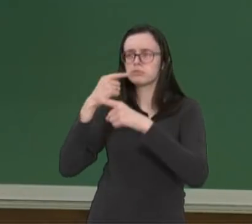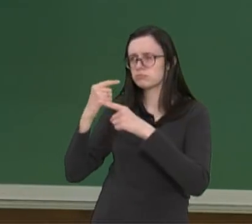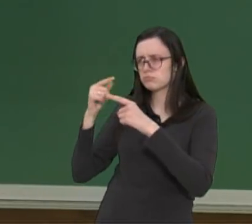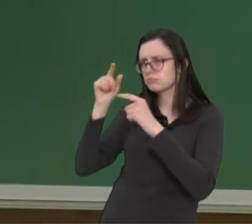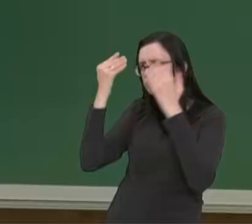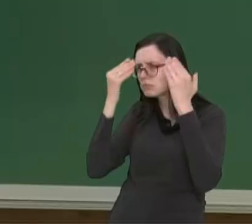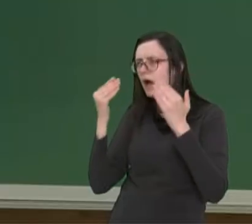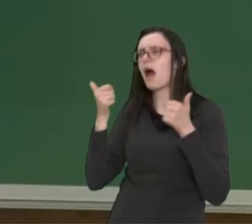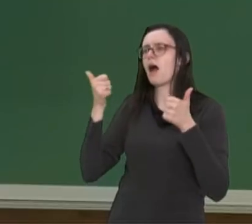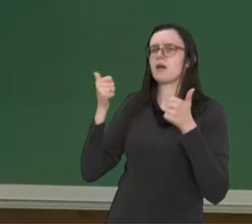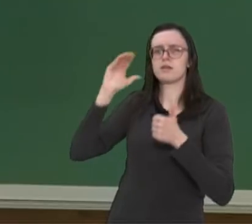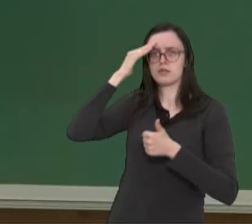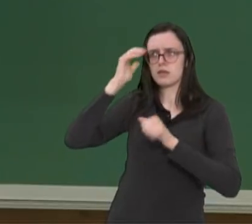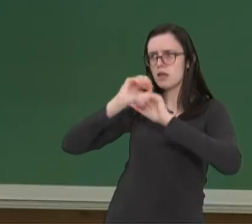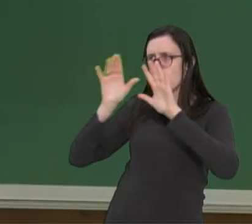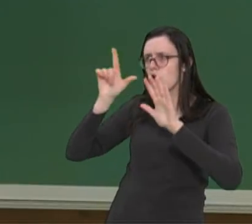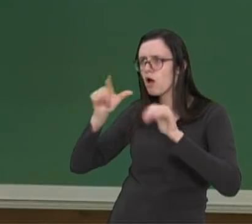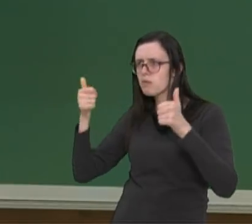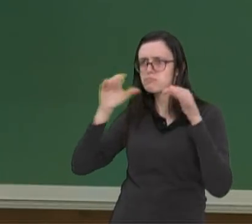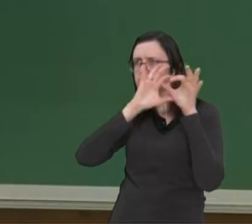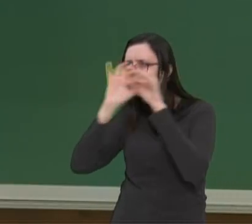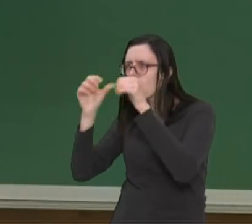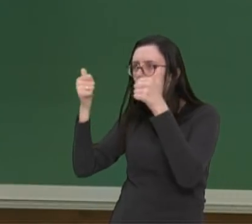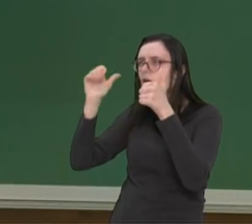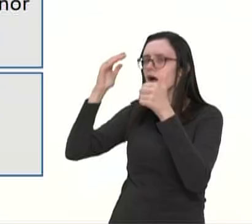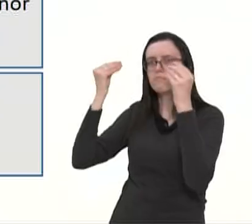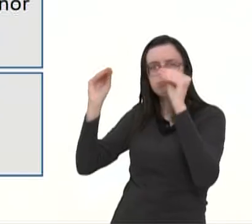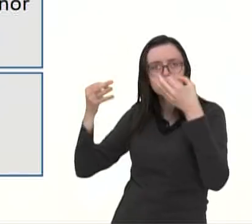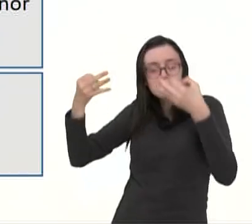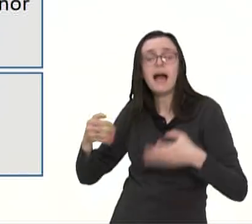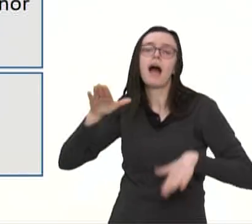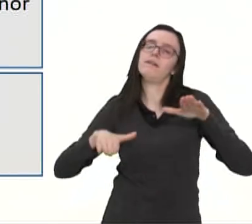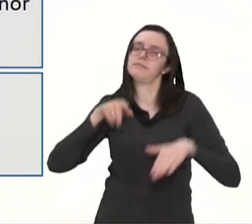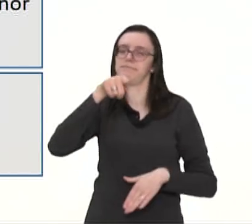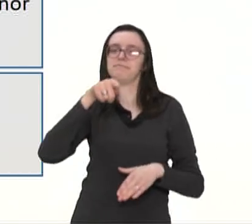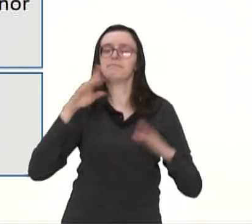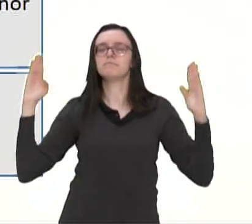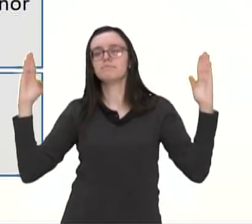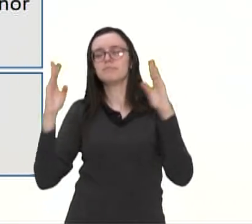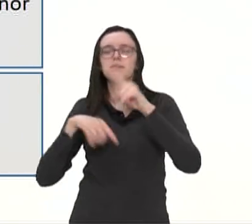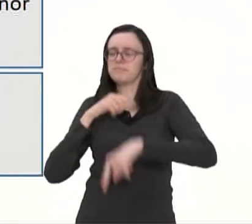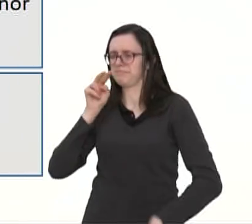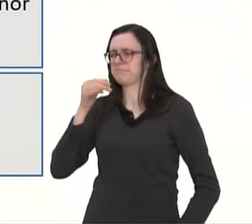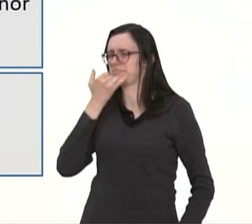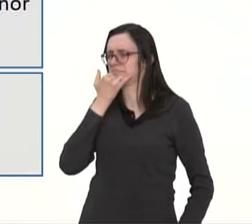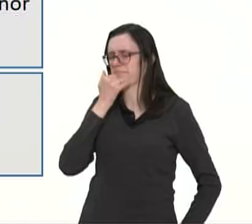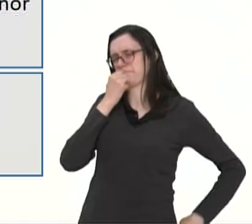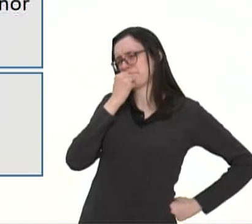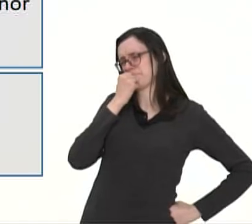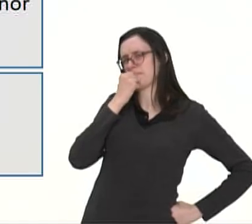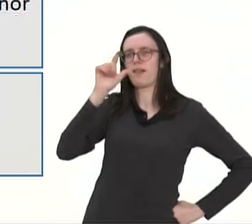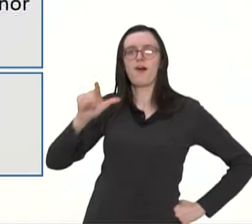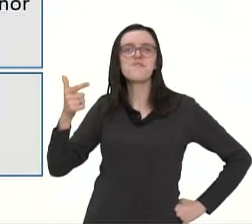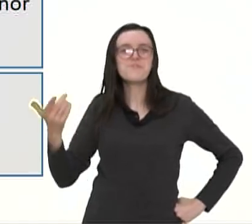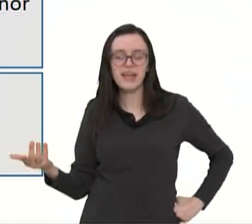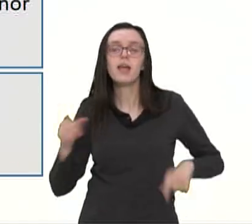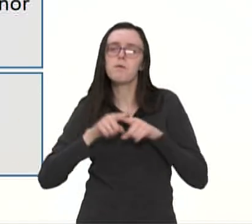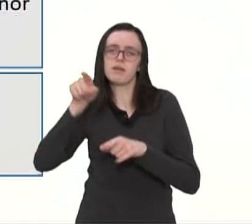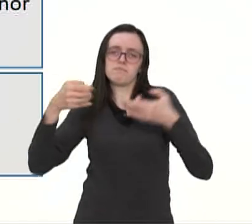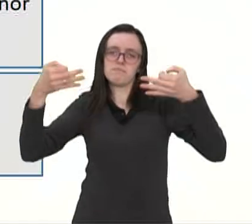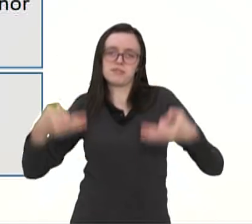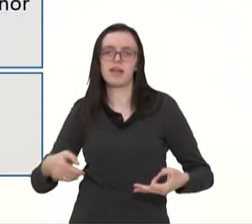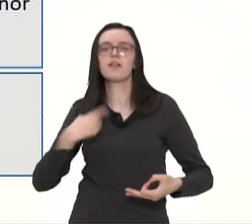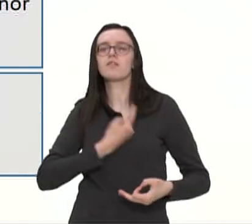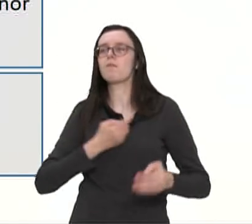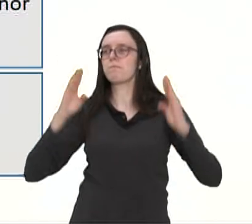ver se faz sentido, né? Para ver se você colocou mais ou menos certinho, porque às vezes você faz alguma coisa e vai olhar o desenho e não faz muito sentido. Aqui faz, né? A